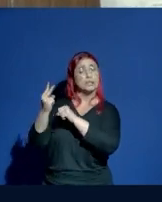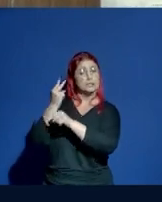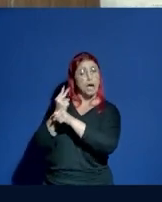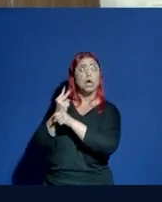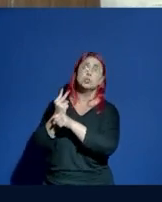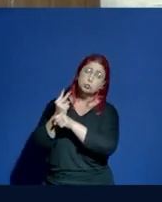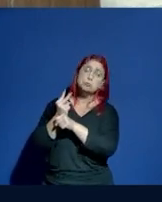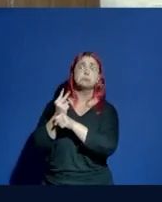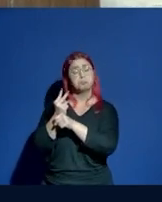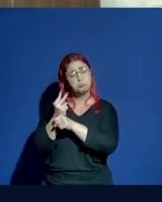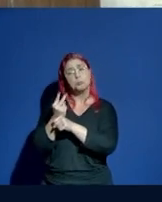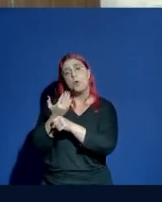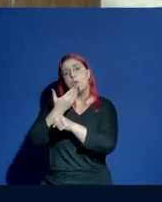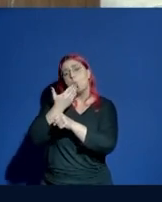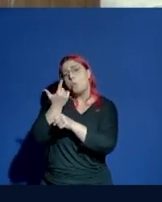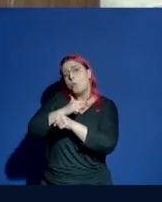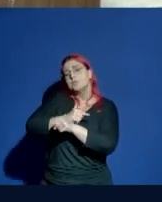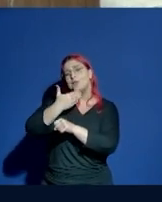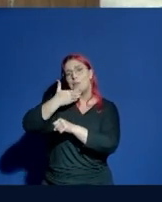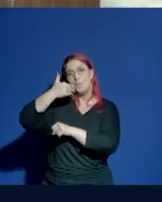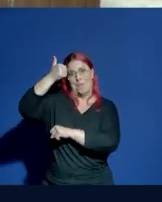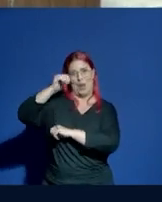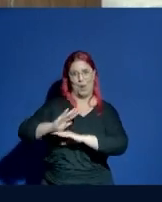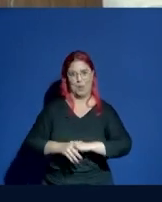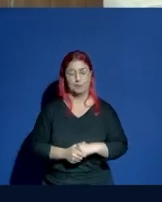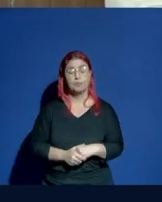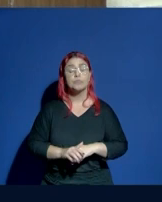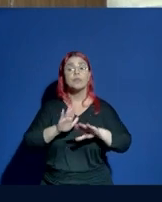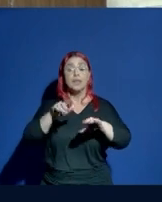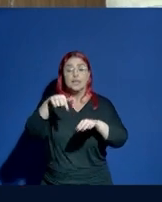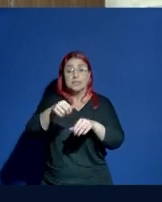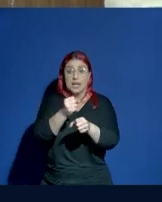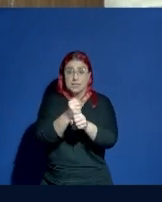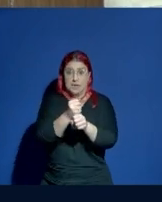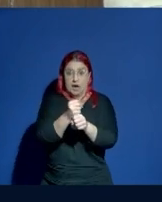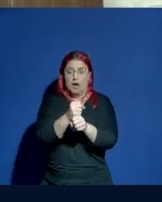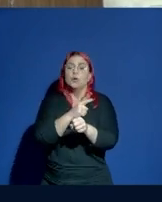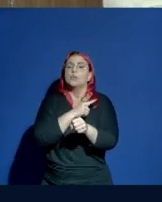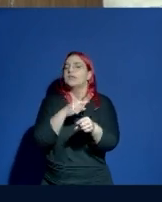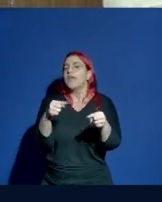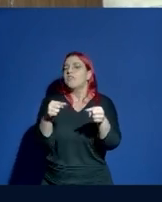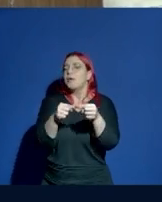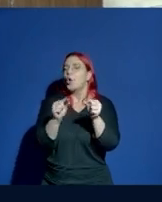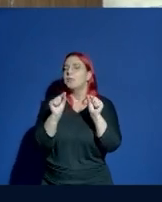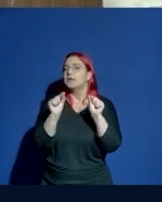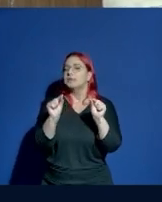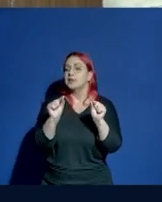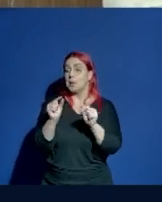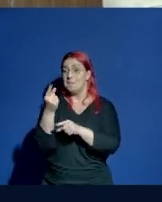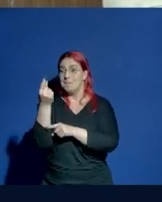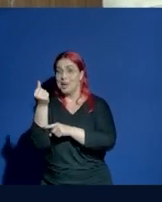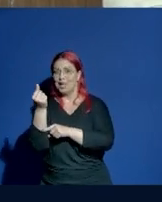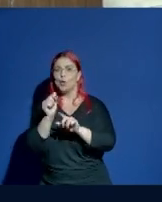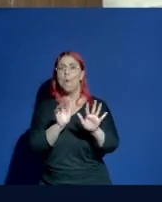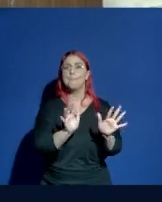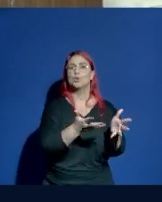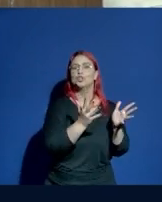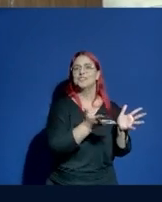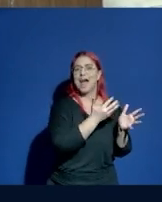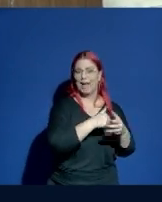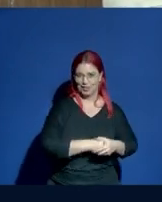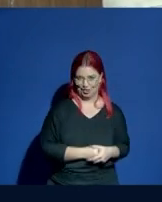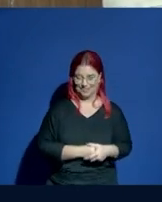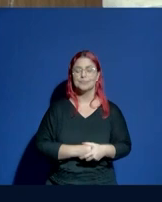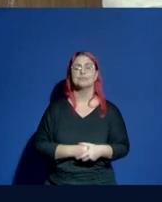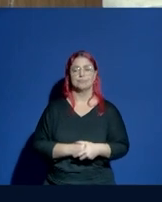a ter números melhores e esse ano uma combinação interessante de preço e produtividade uma produtividade que foi